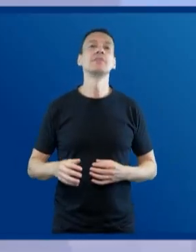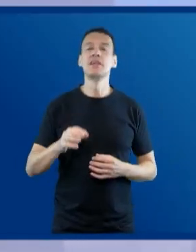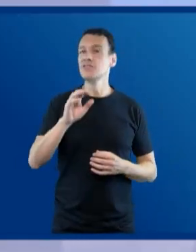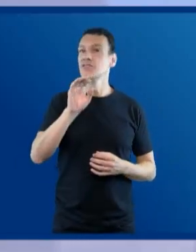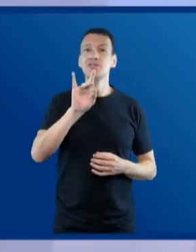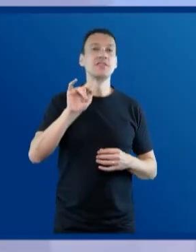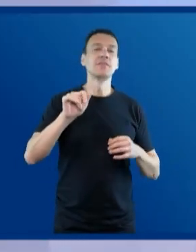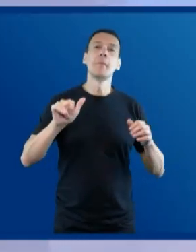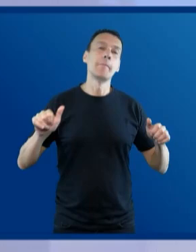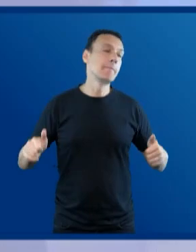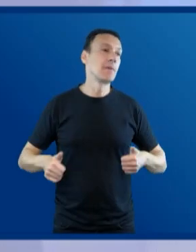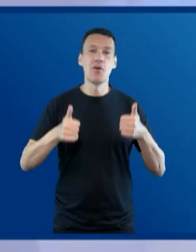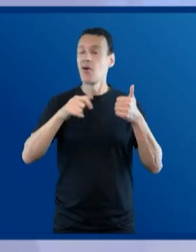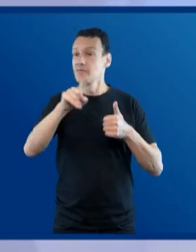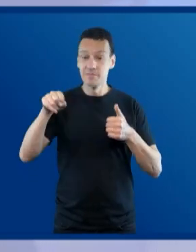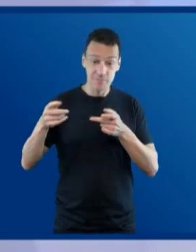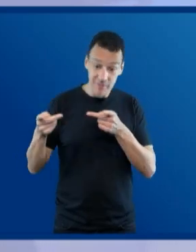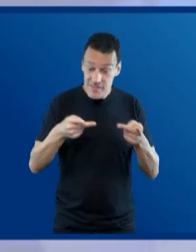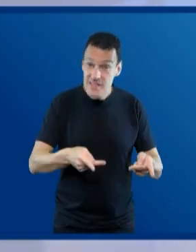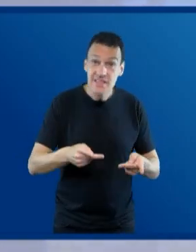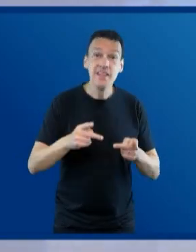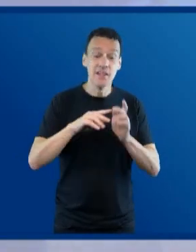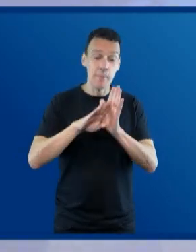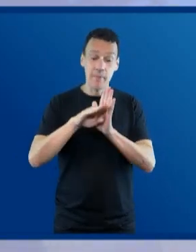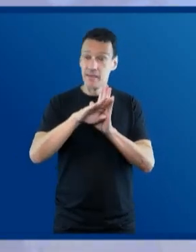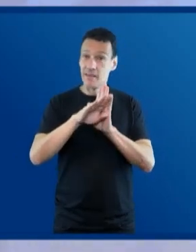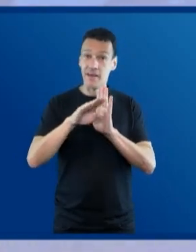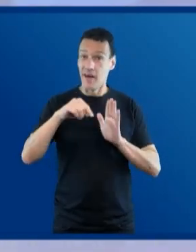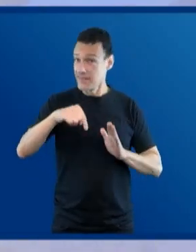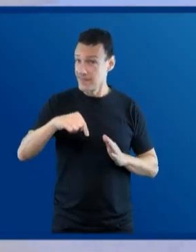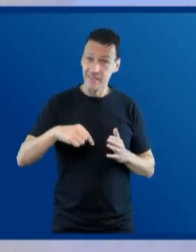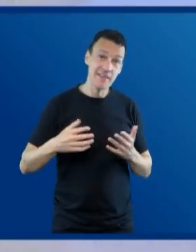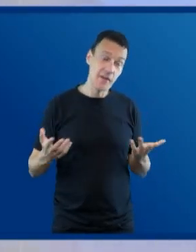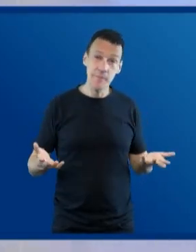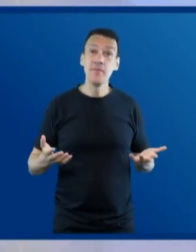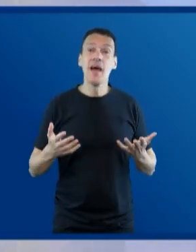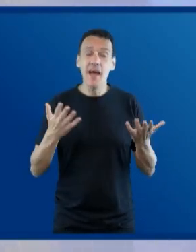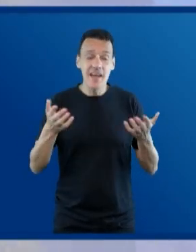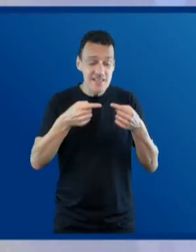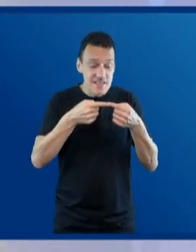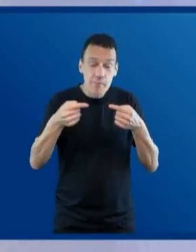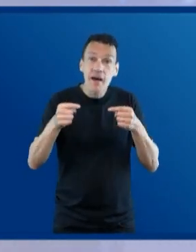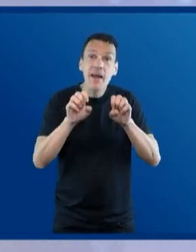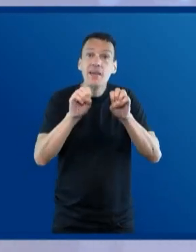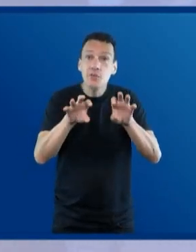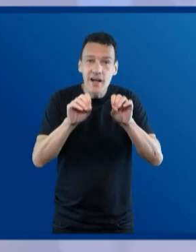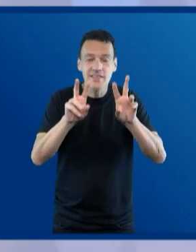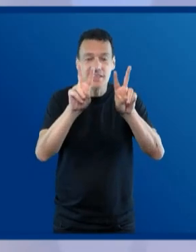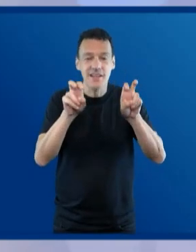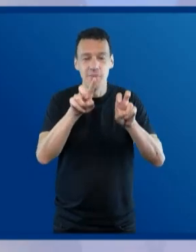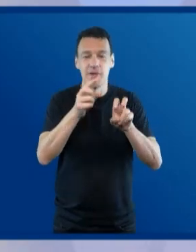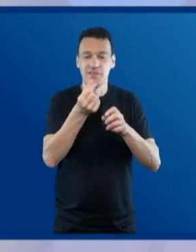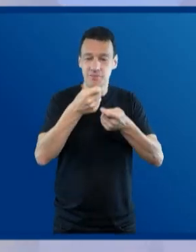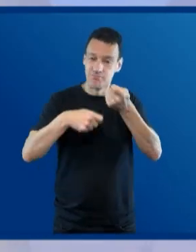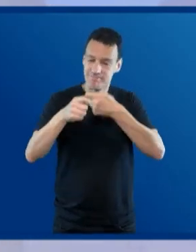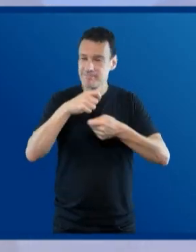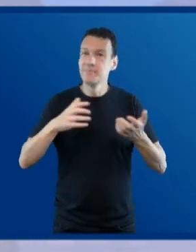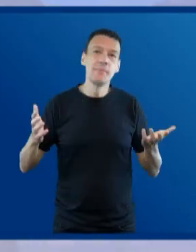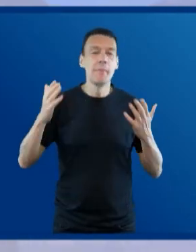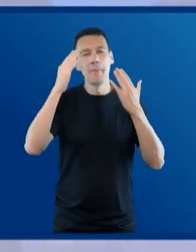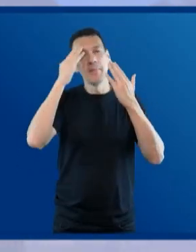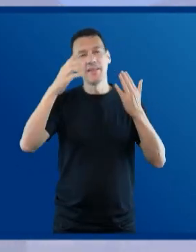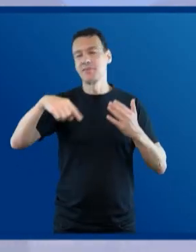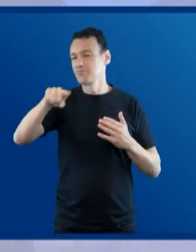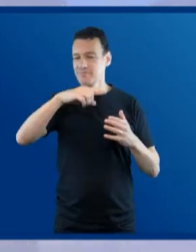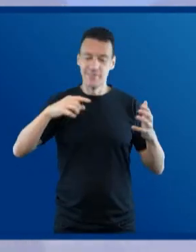visitarem a B3, que a gente está celebrando essa semana, a Semana da Educação Financeira. Então, obrigado pela presença de todos,